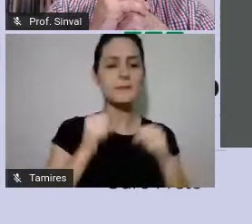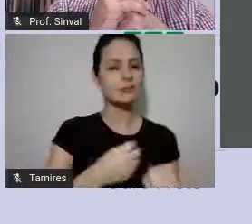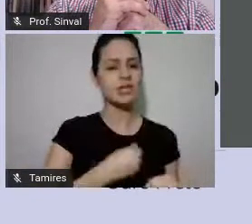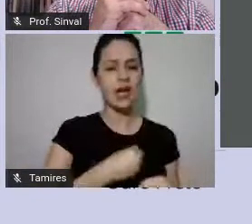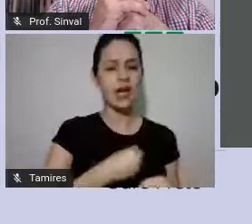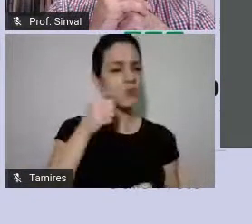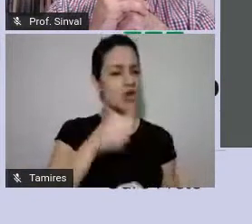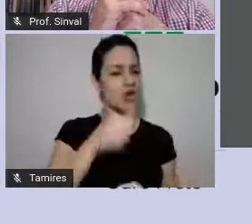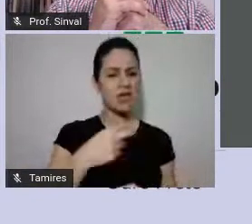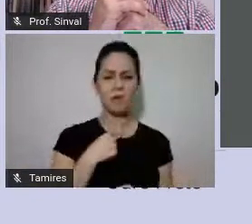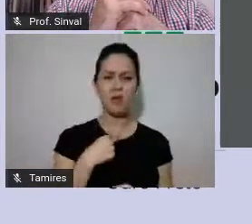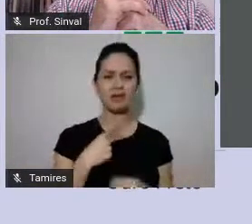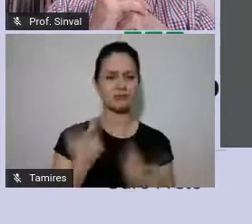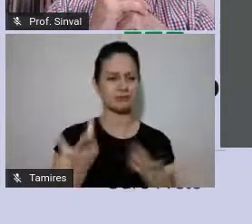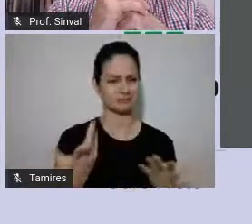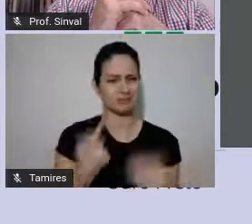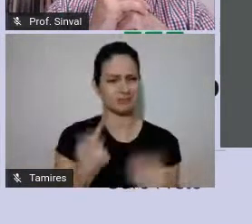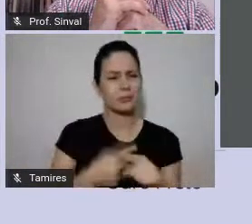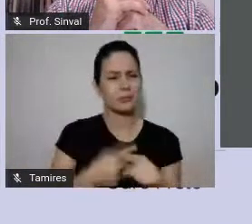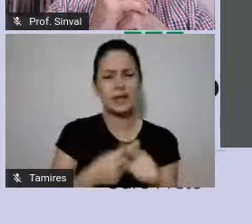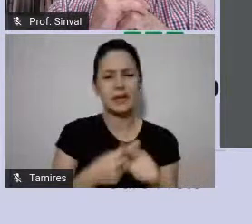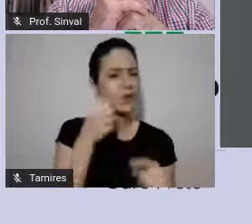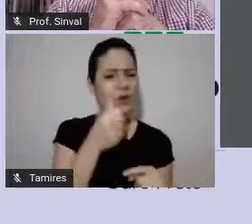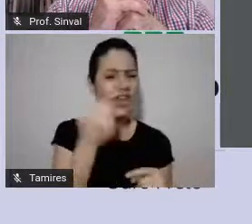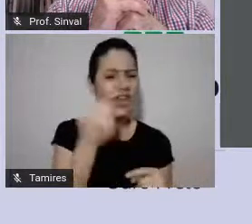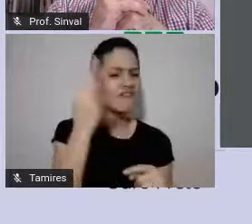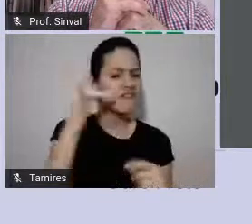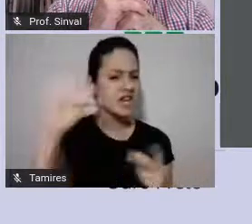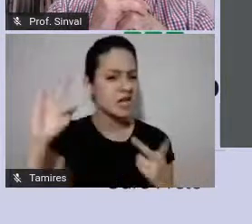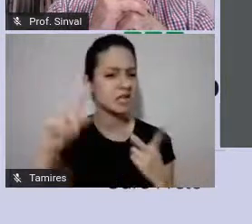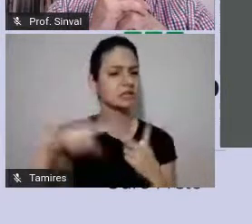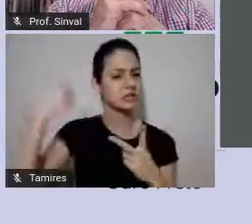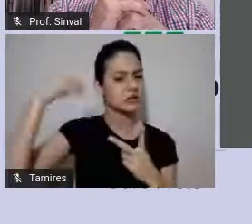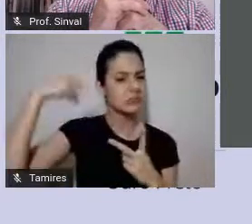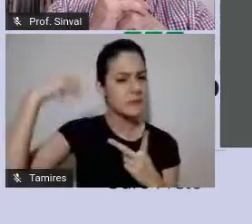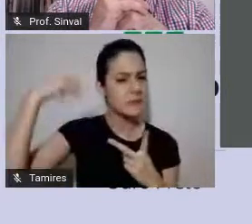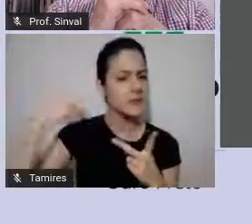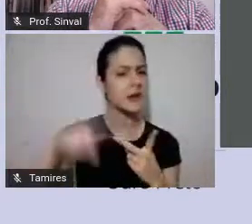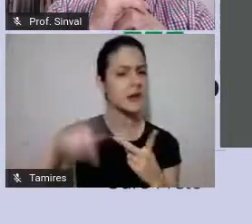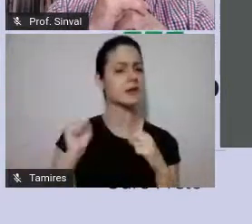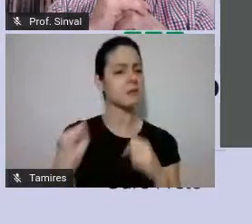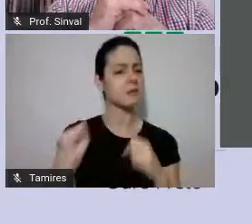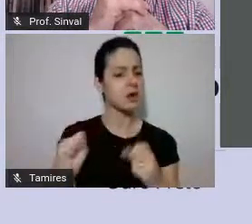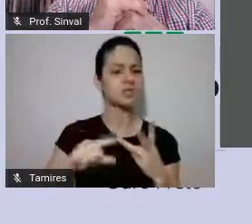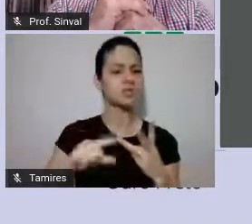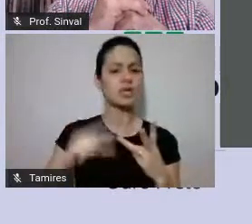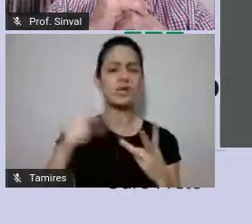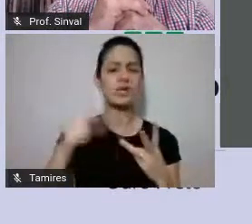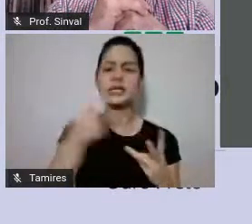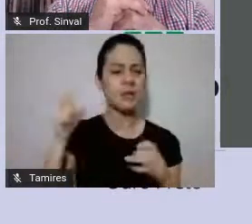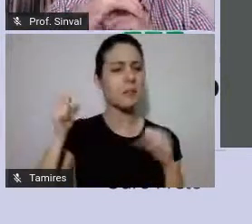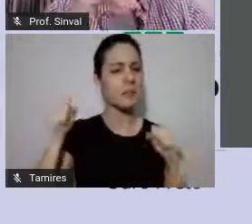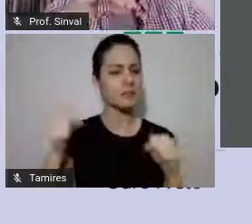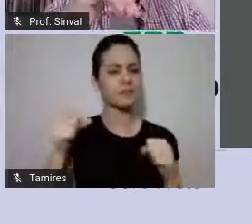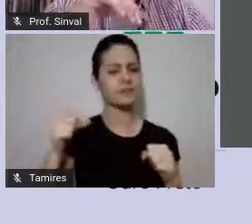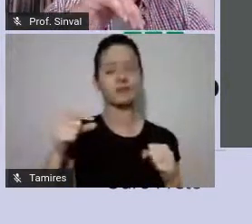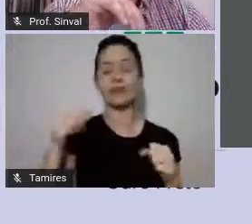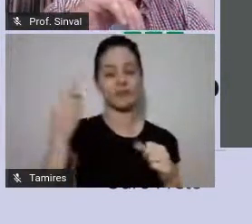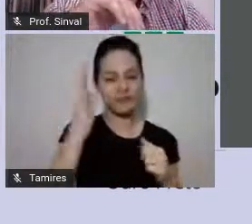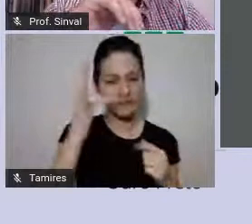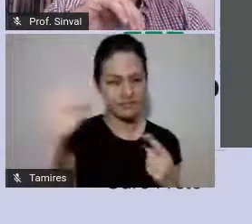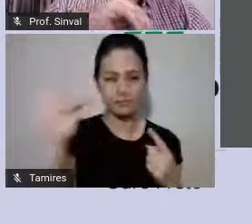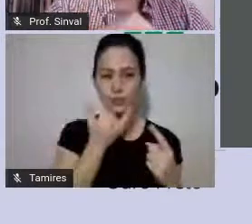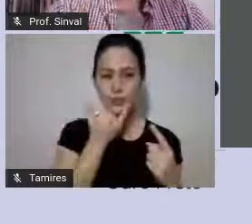mulheres francesas, espanholas e inglesas, ó, francesas, inglesas